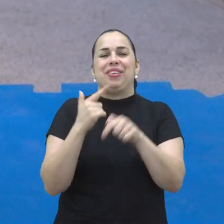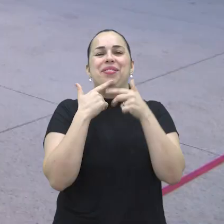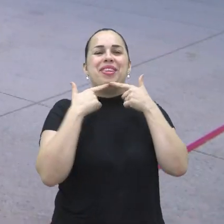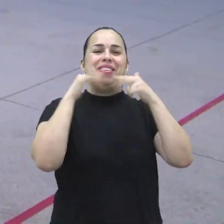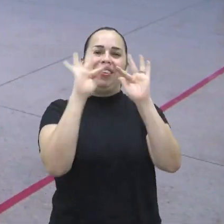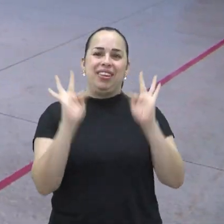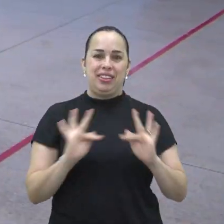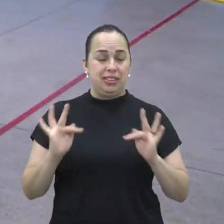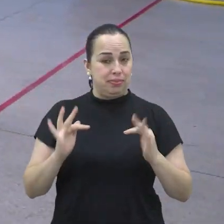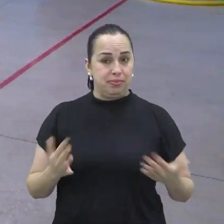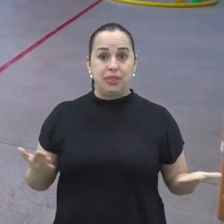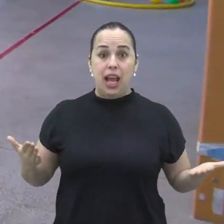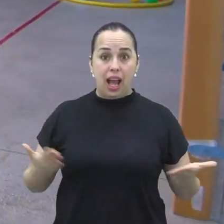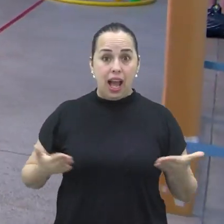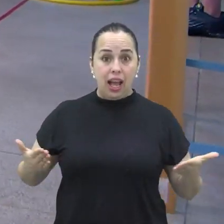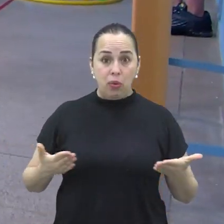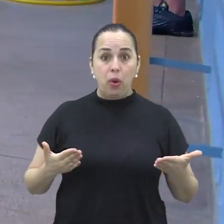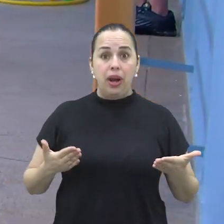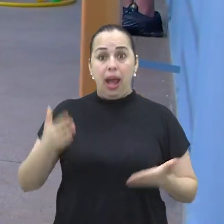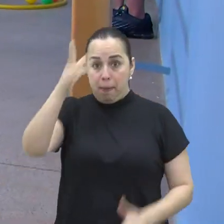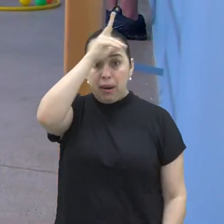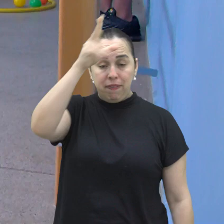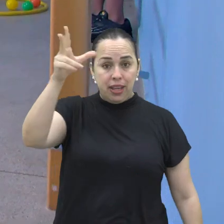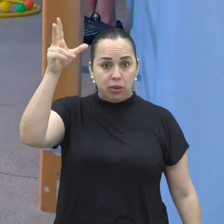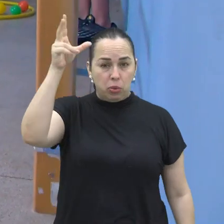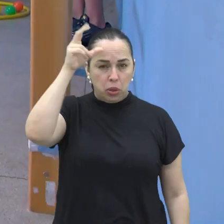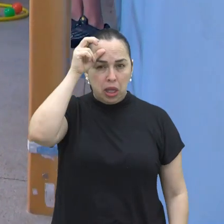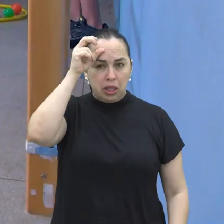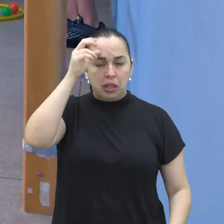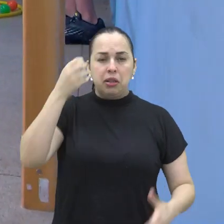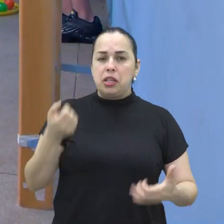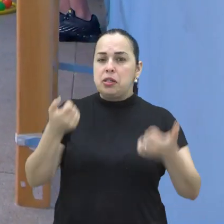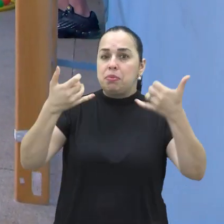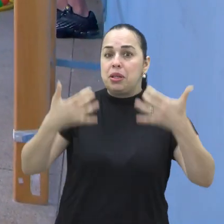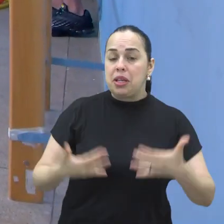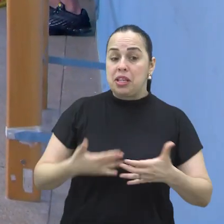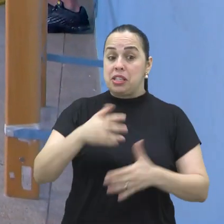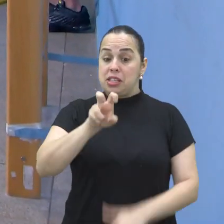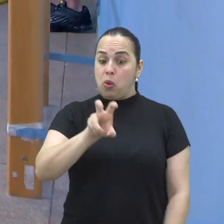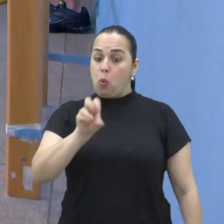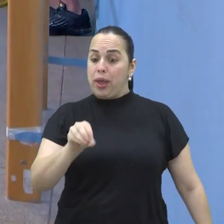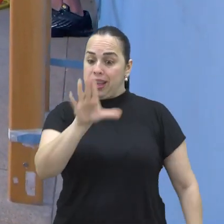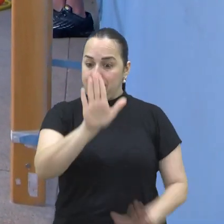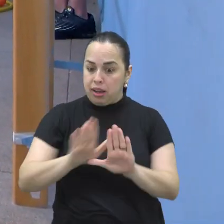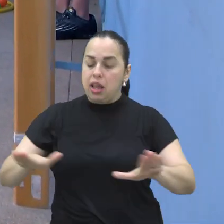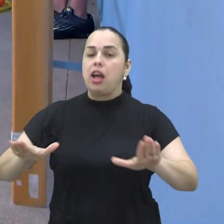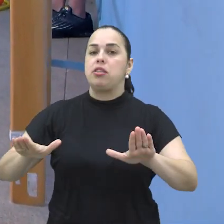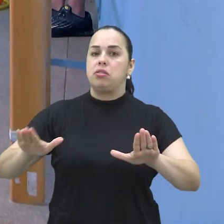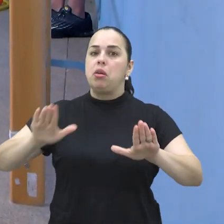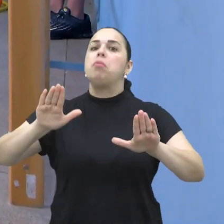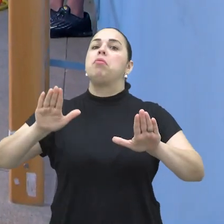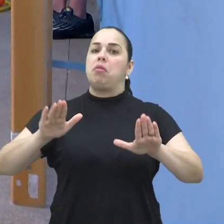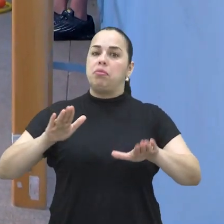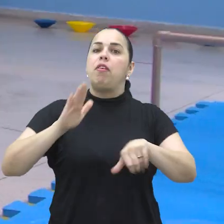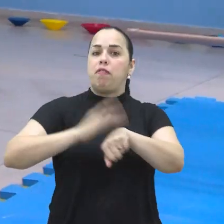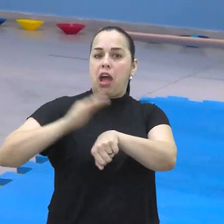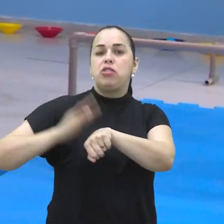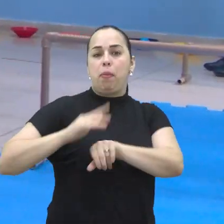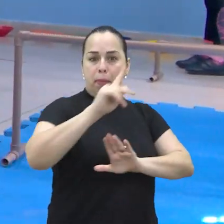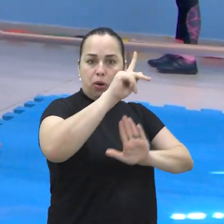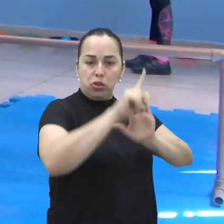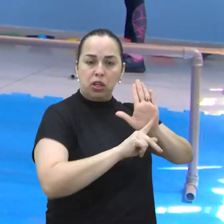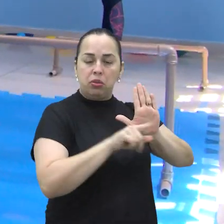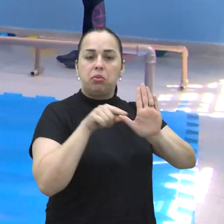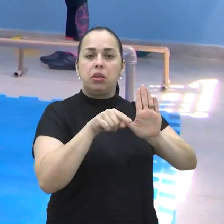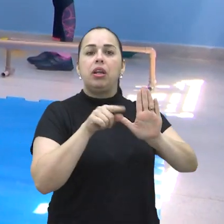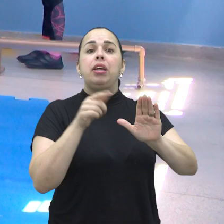feliz. Atualmente, pela Prefeitura, cerca de 50 crianças fazem parte do programa,